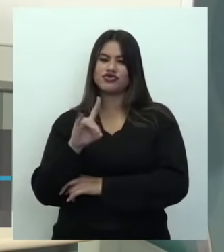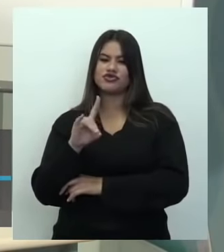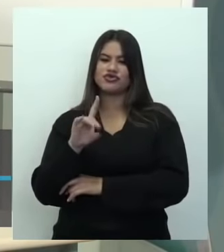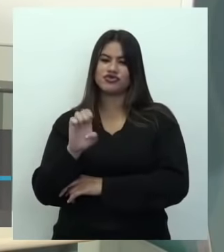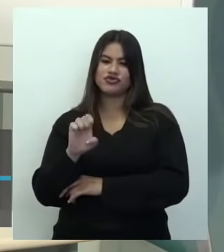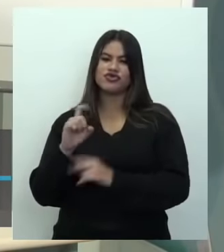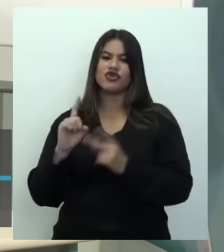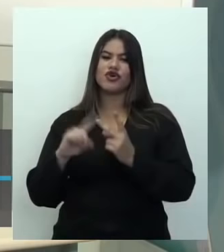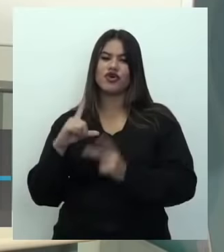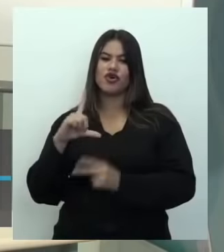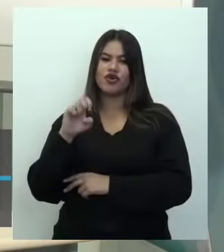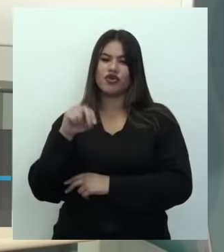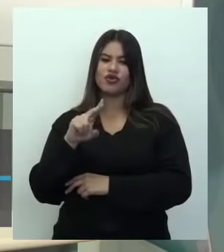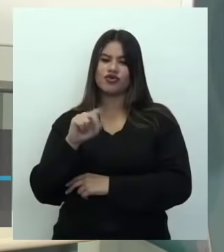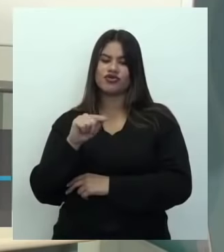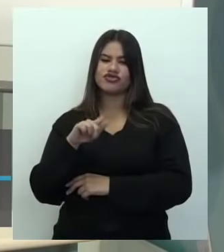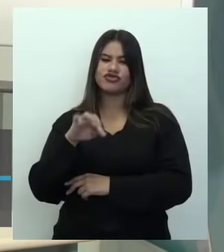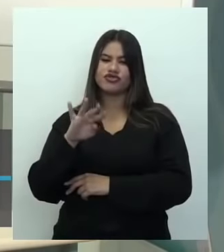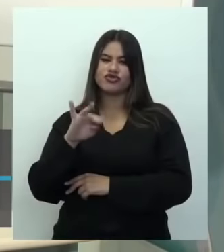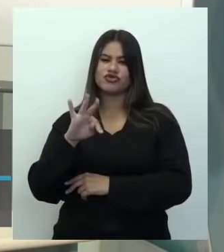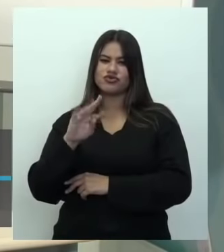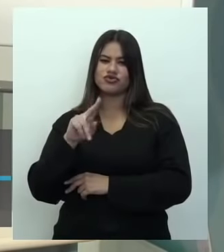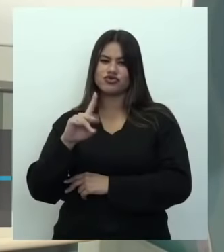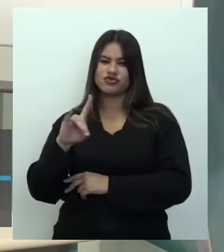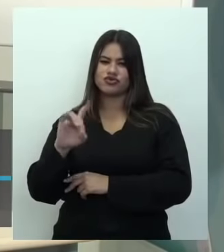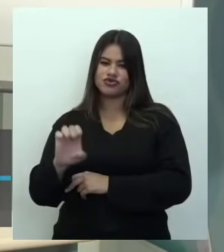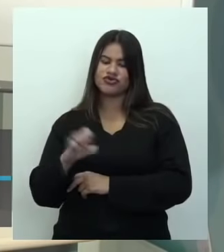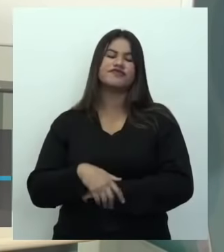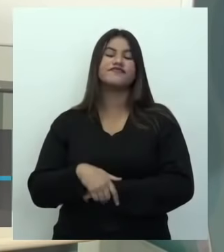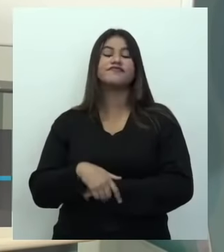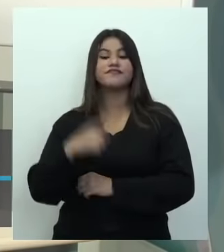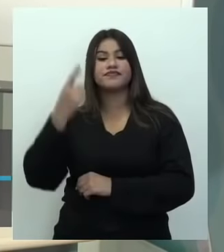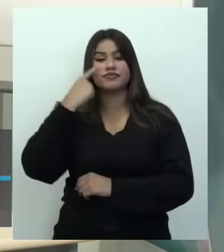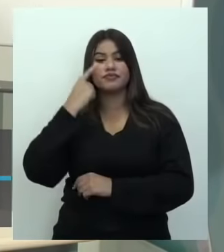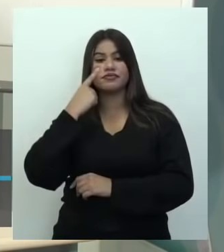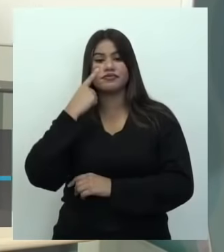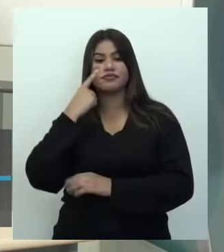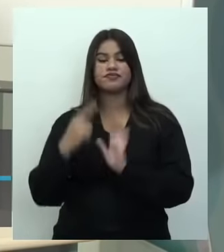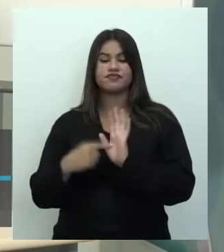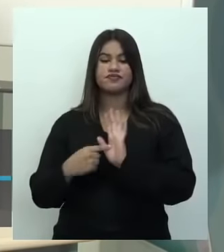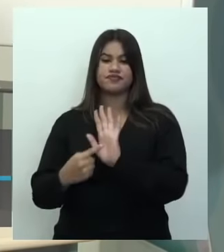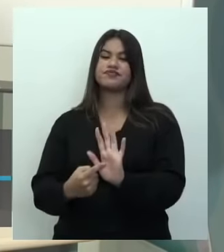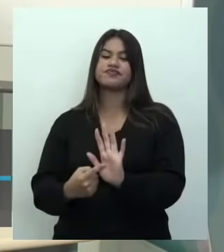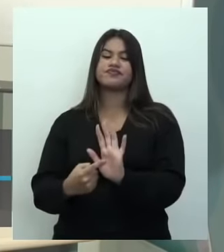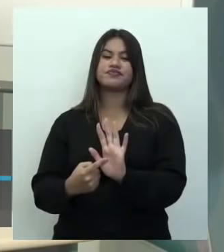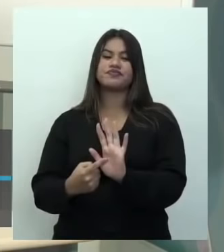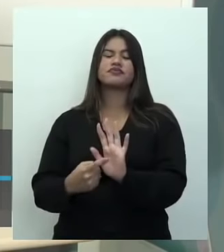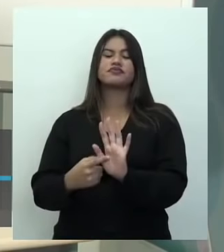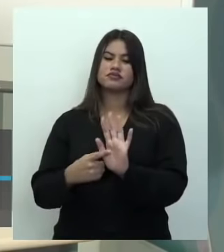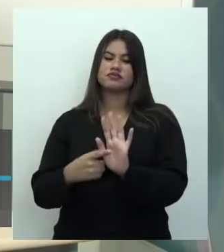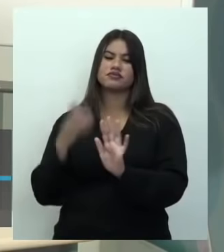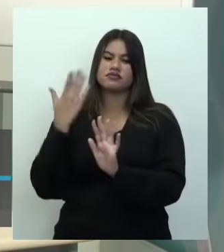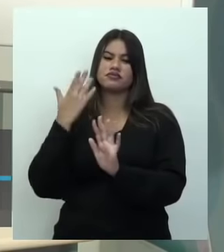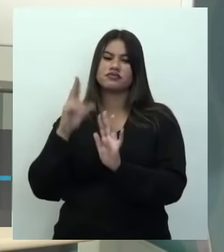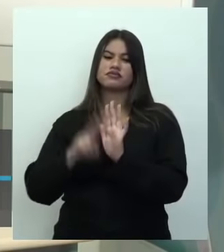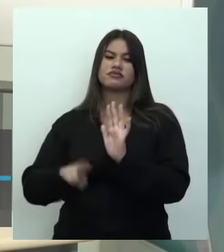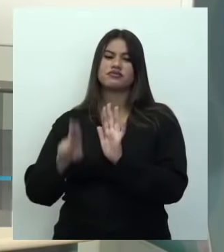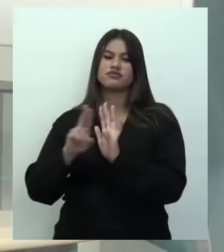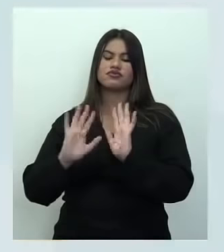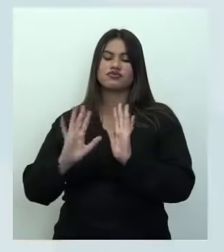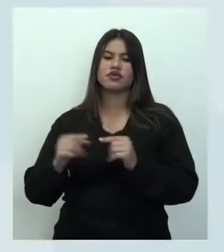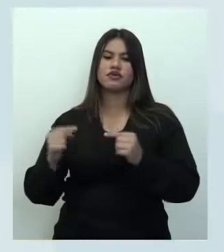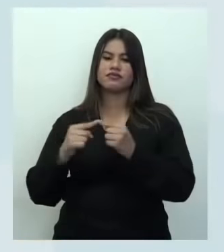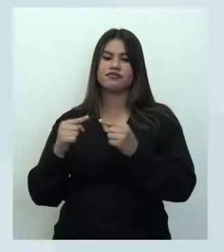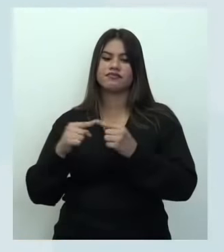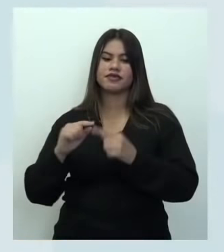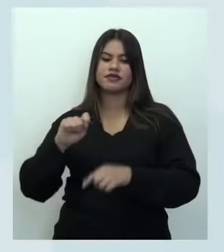Então isso é muito importante. Vai aparecer para vocês agora um esqueminha, né? Que nós já utilizamos em uma aula, que é relacionado à topografia. Então